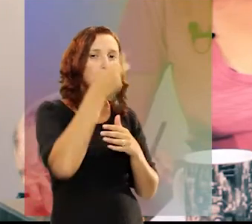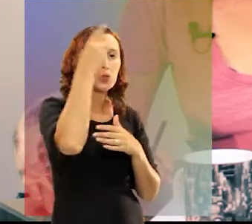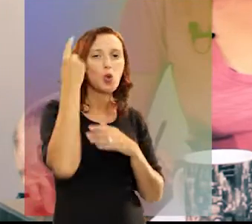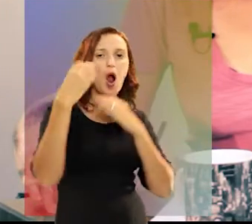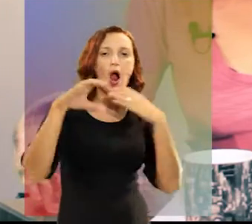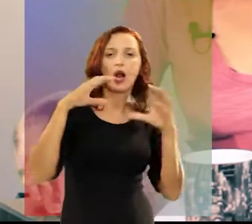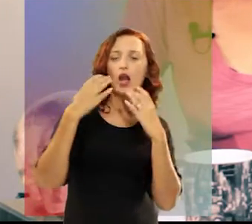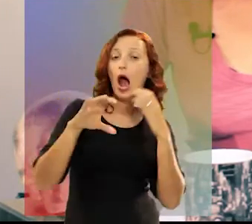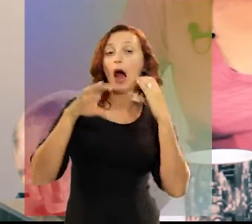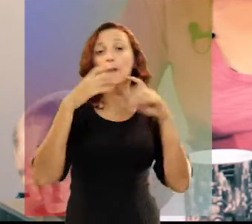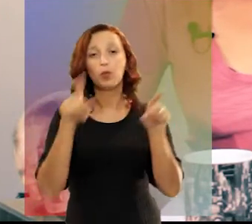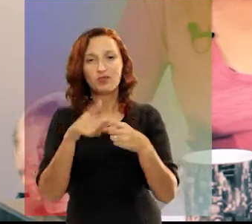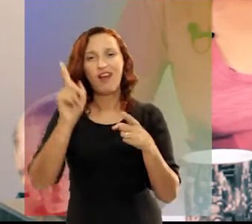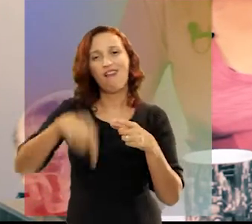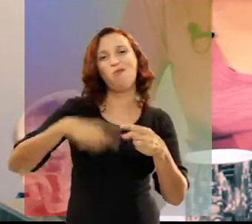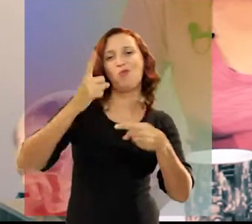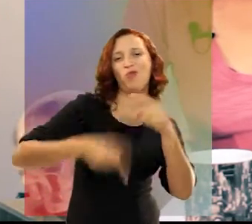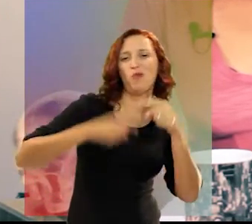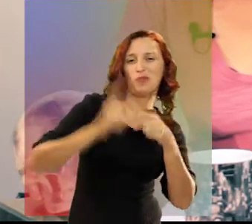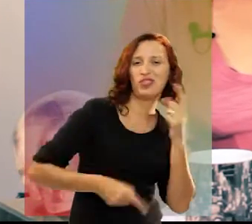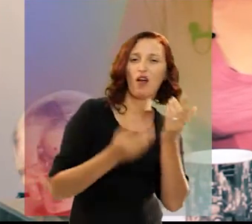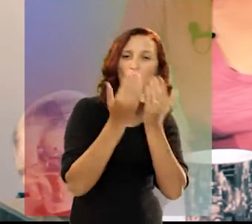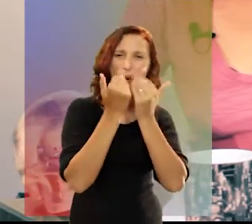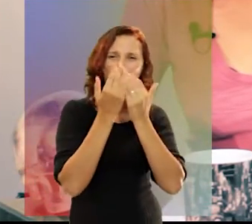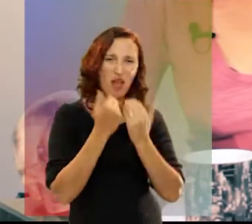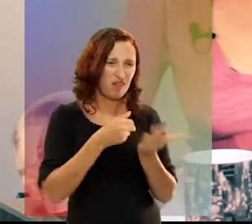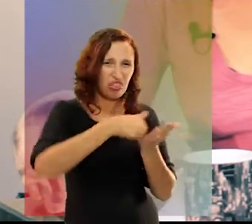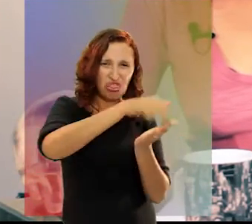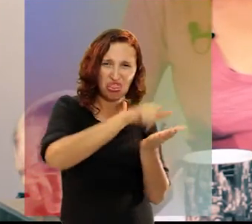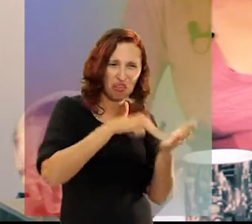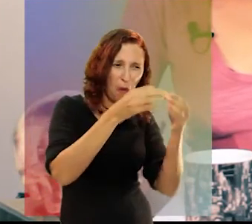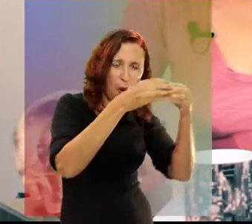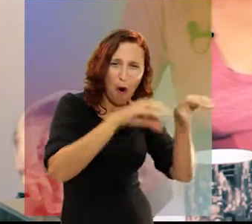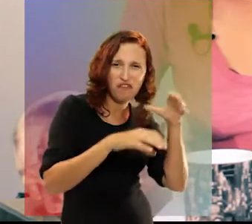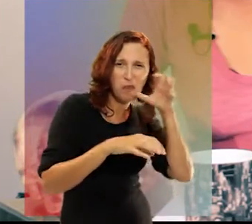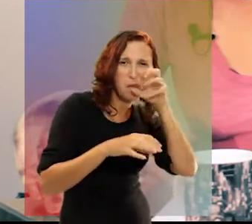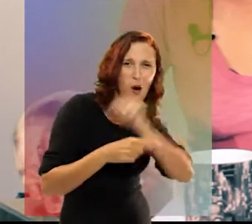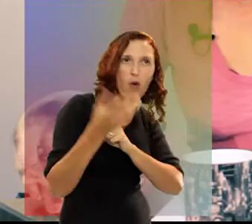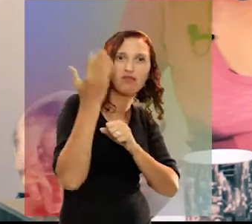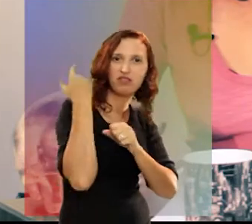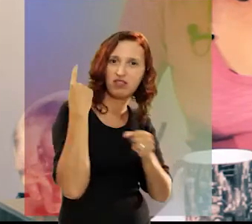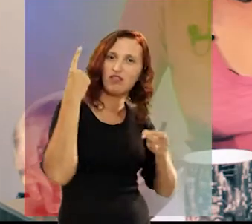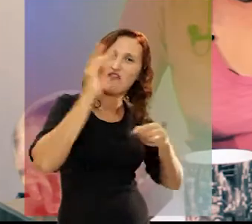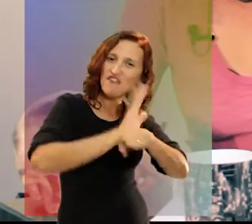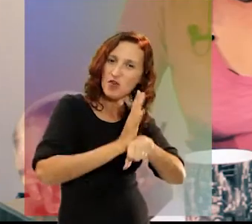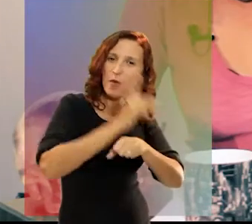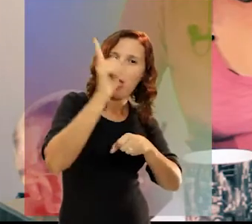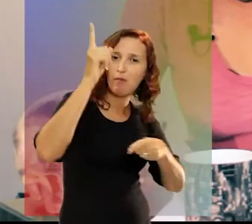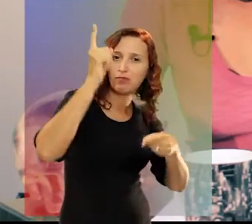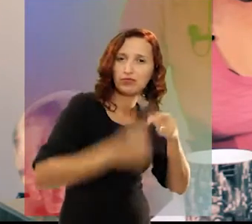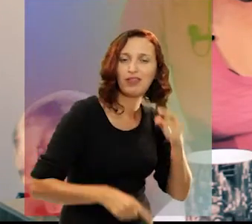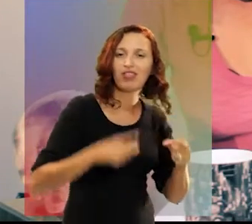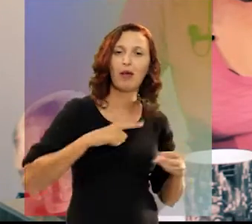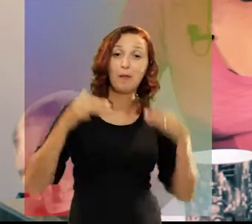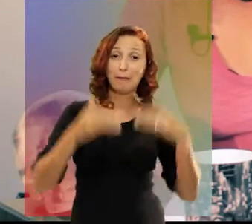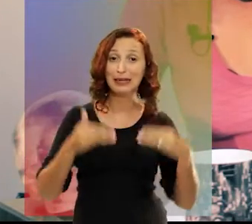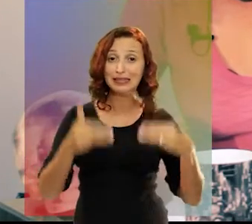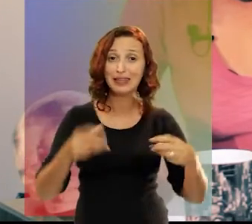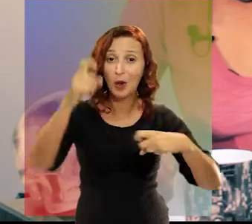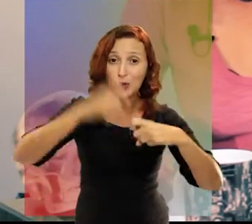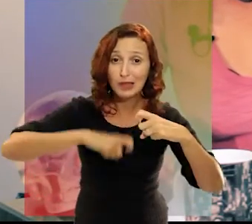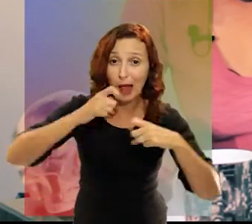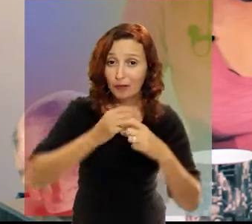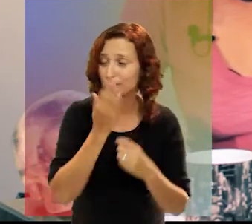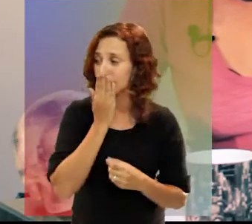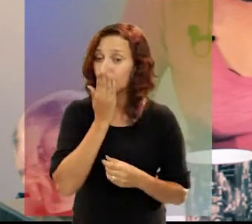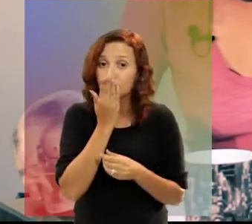aquela música, que é uma música proibida, comer manteiga com ovo e pão, porque era uma coisa proibida. No 1984, existe um Ministério do Sexo que